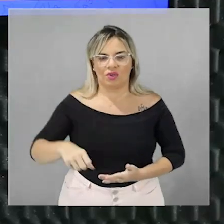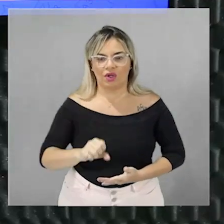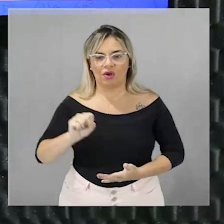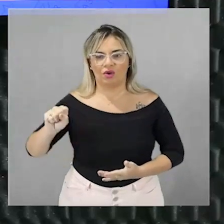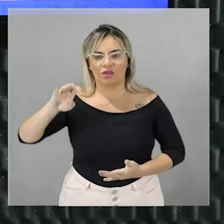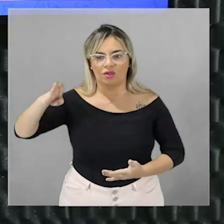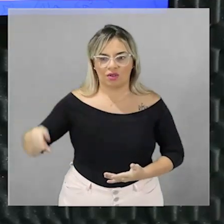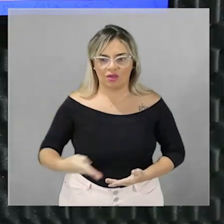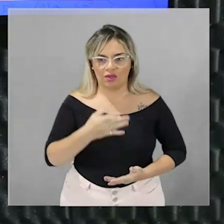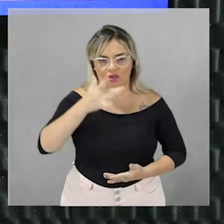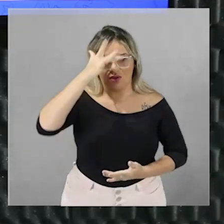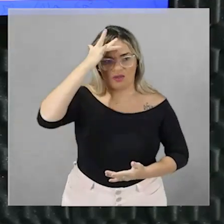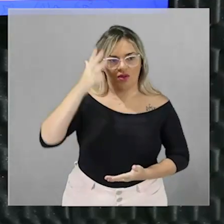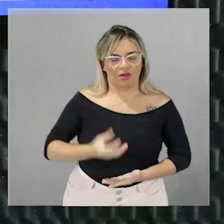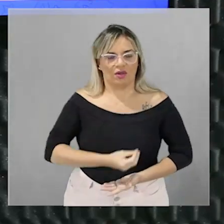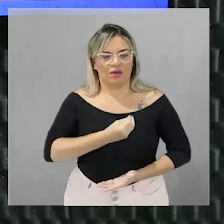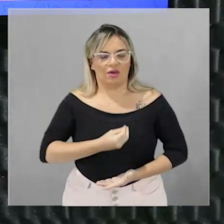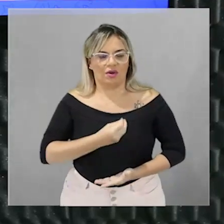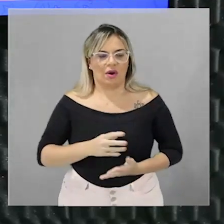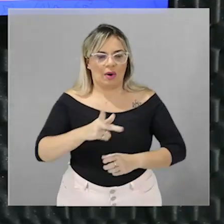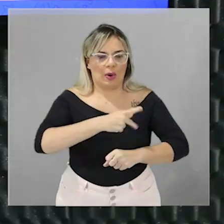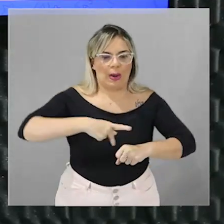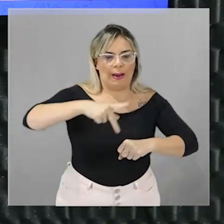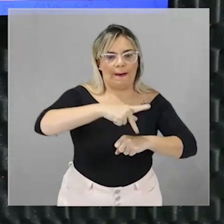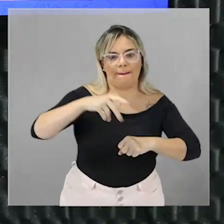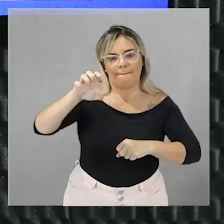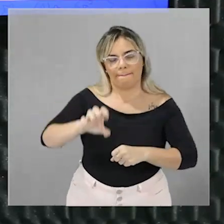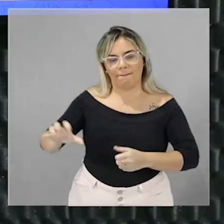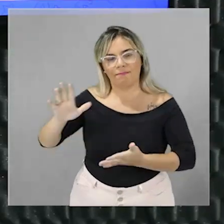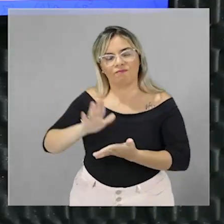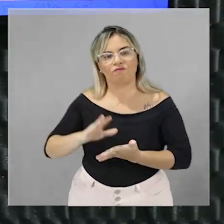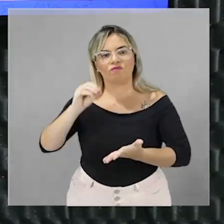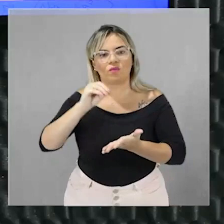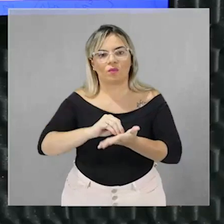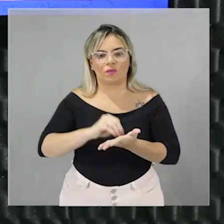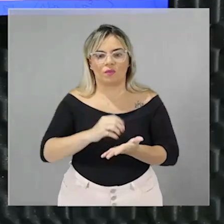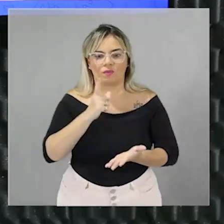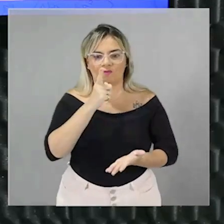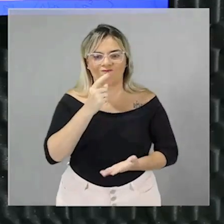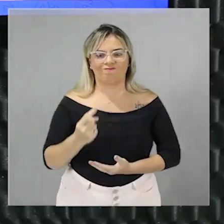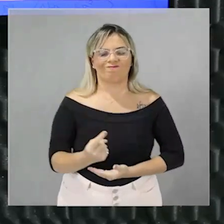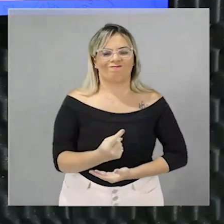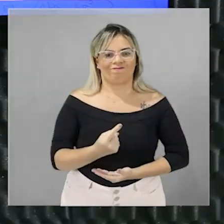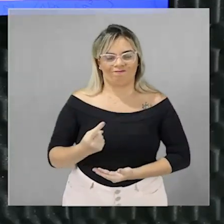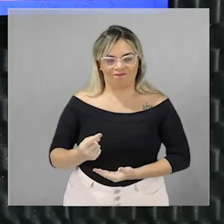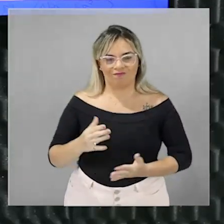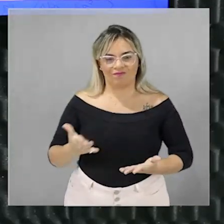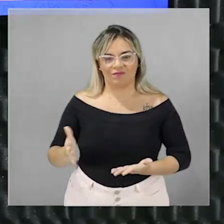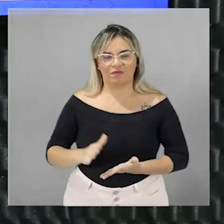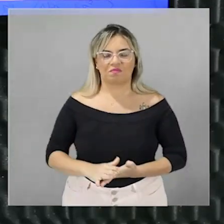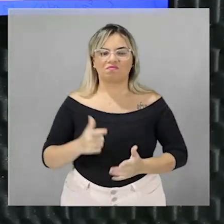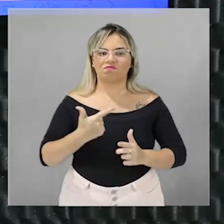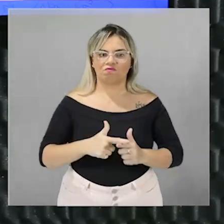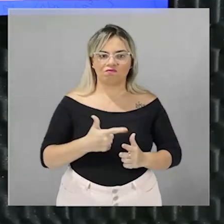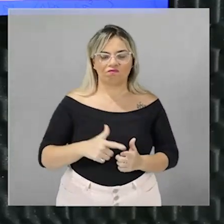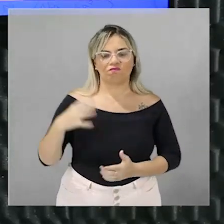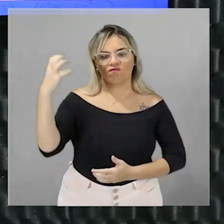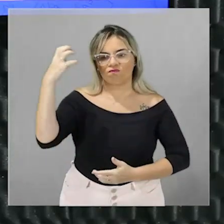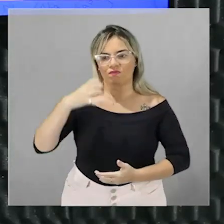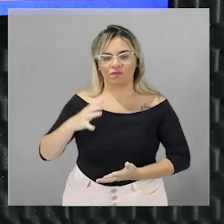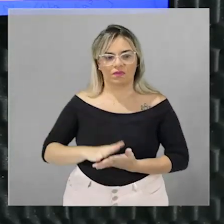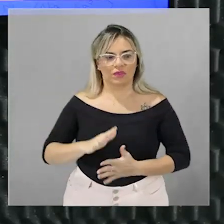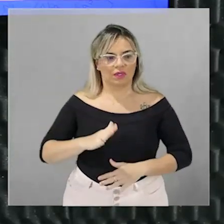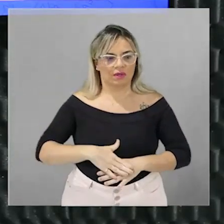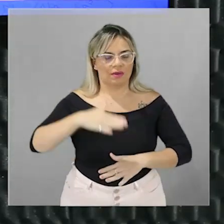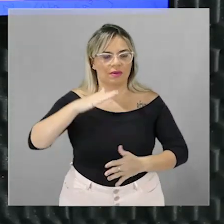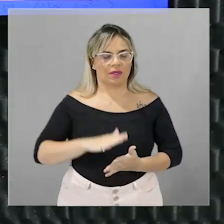pessoas viverão em países ou em regiões com escassez de água absoluta. Problema sério, né? Além disso,